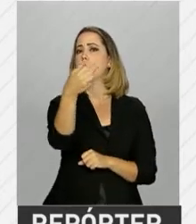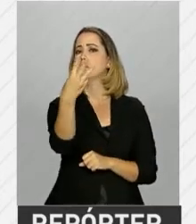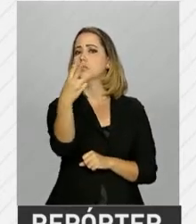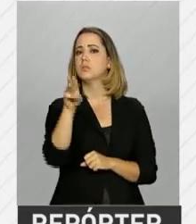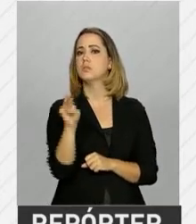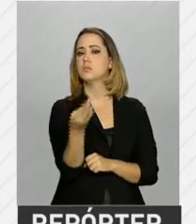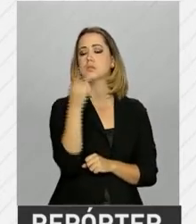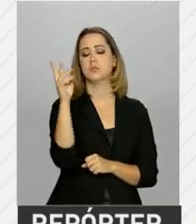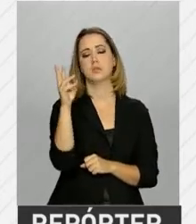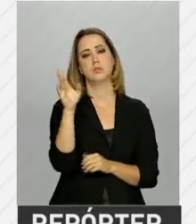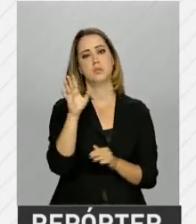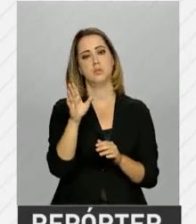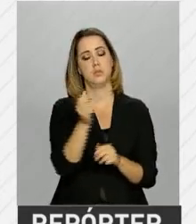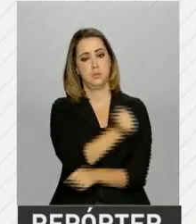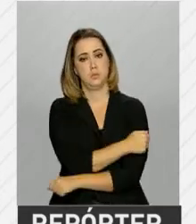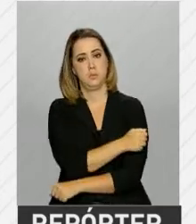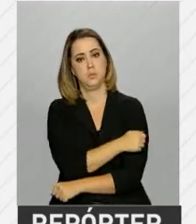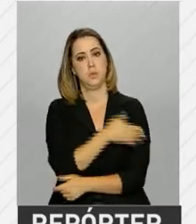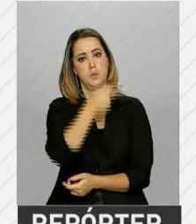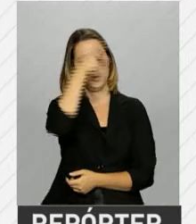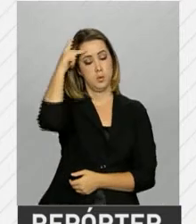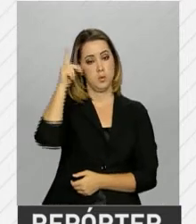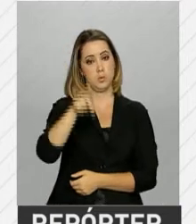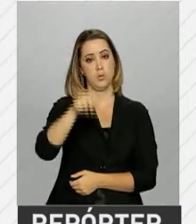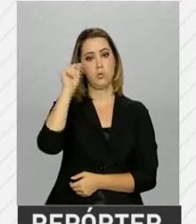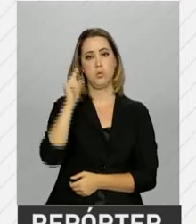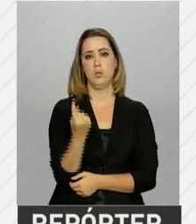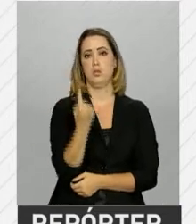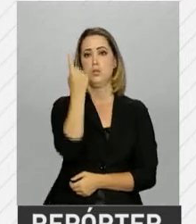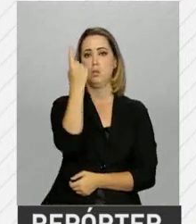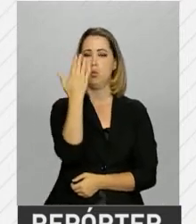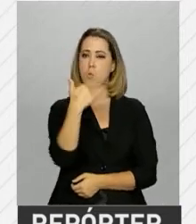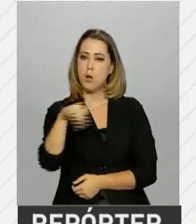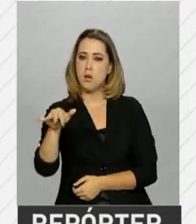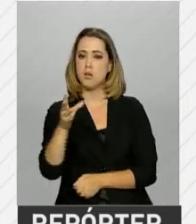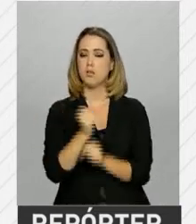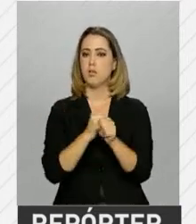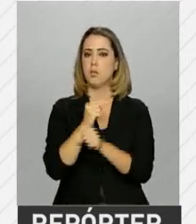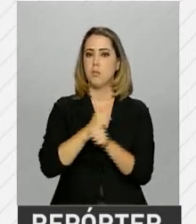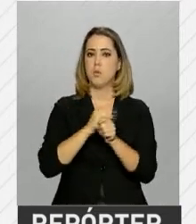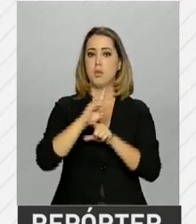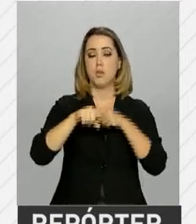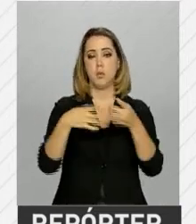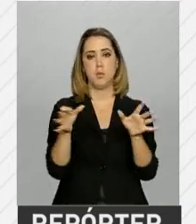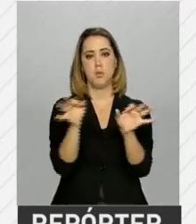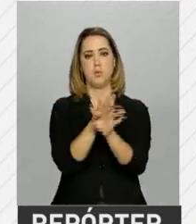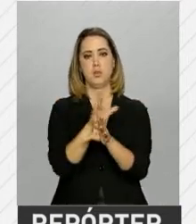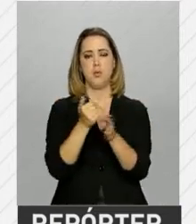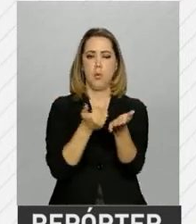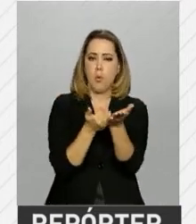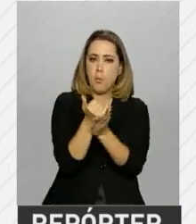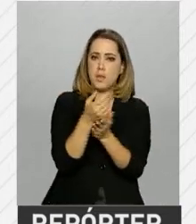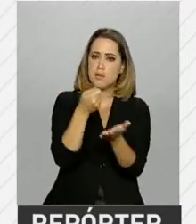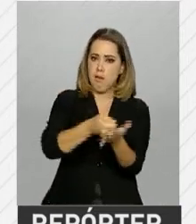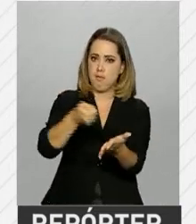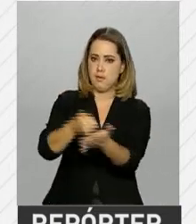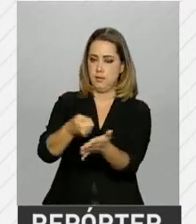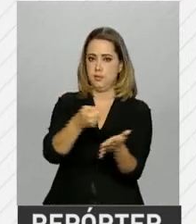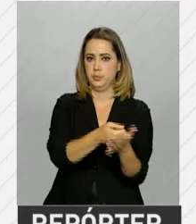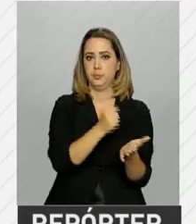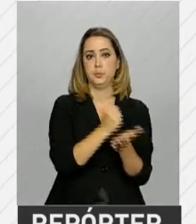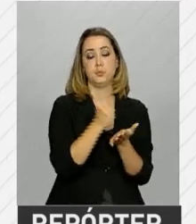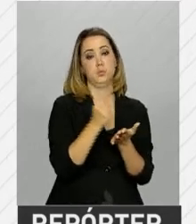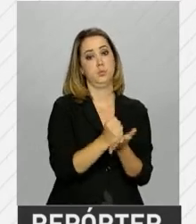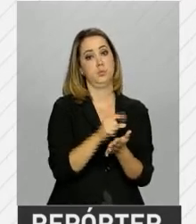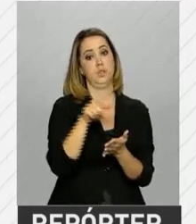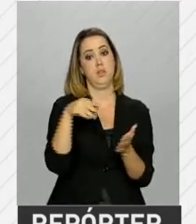estudantes quem optar pelo financiamento tem um ano e meio de carência após o fim do curso para começar a pagar o contrato e